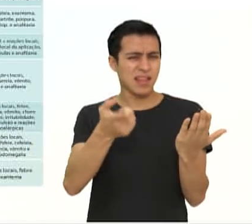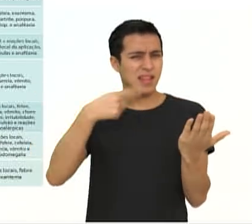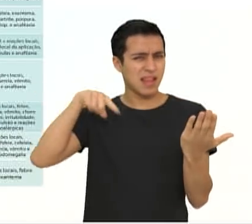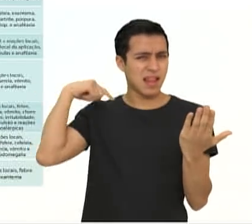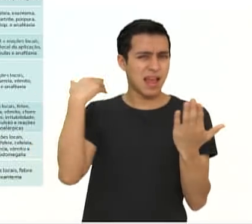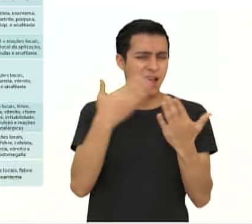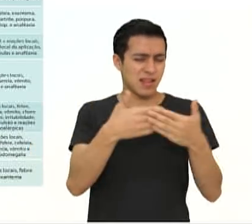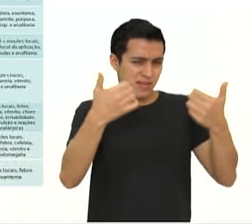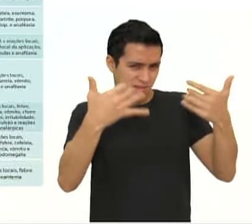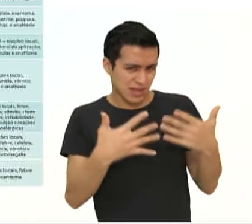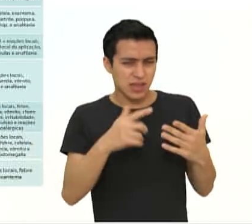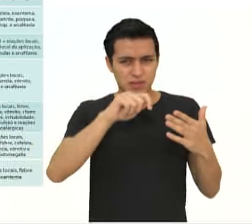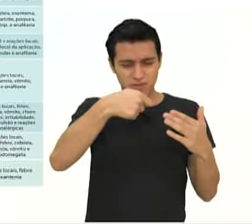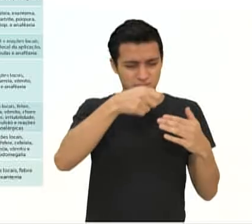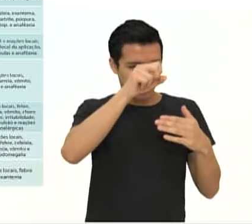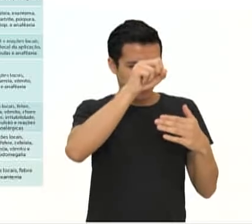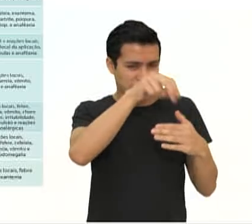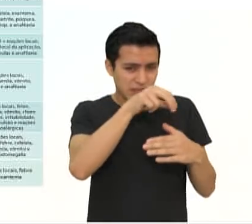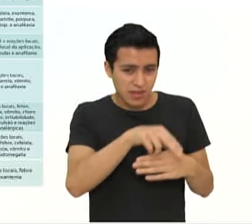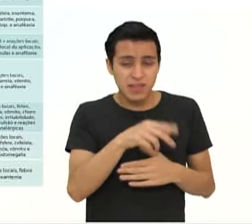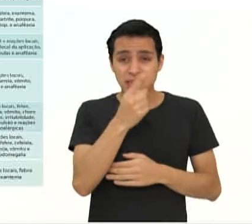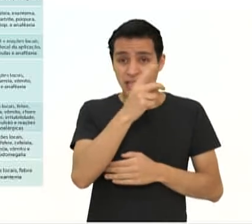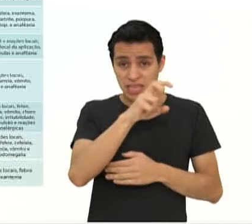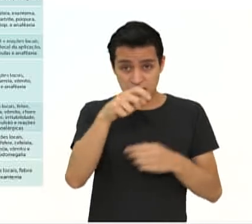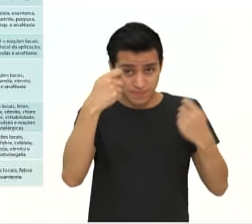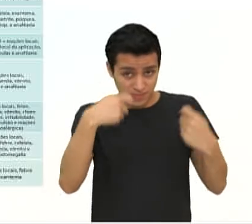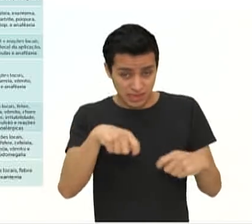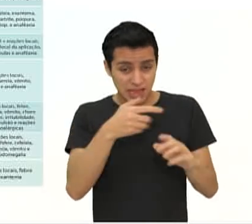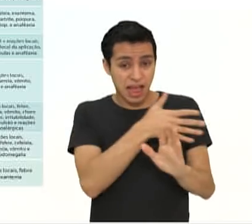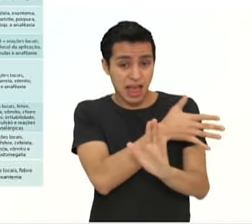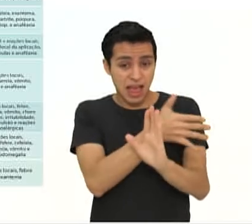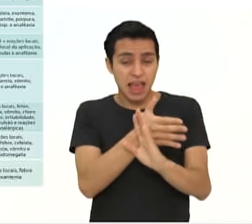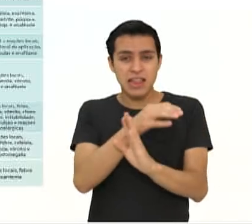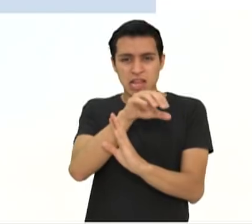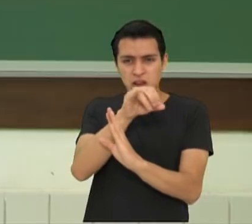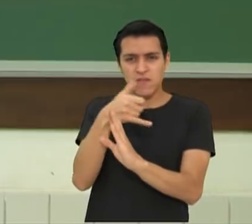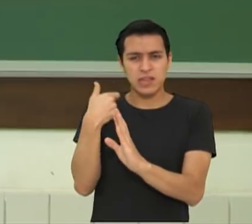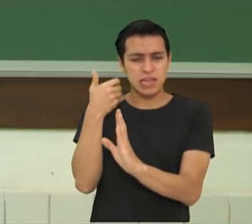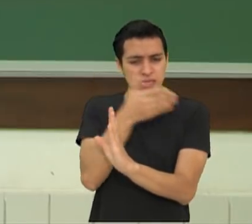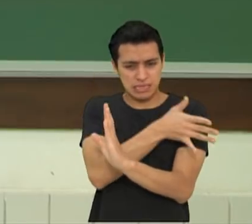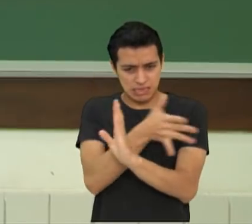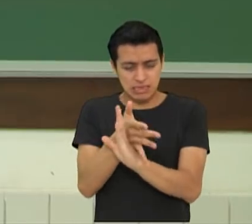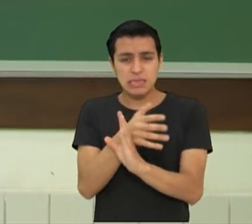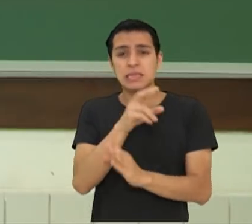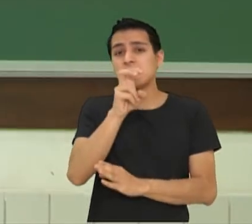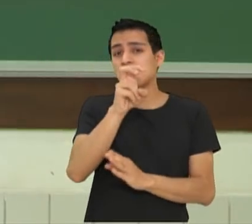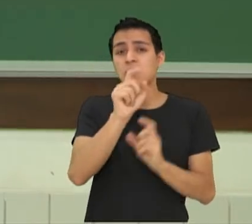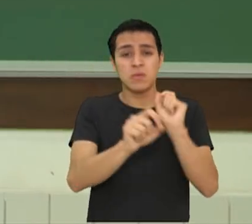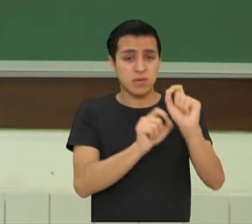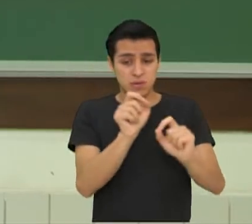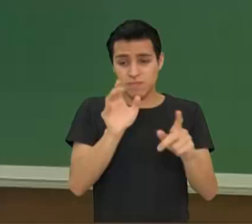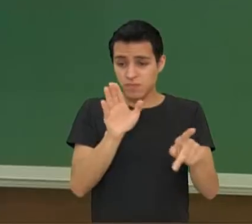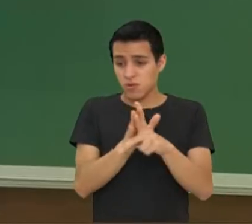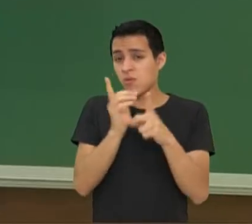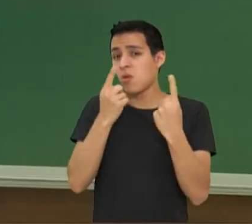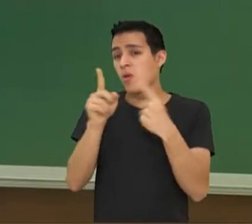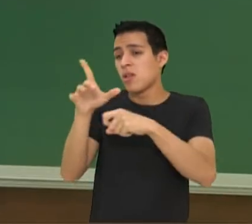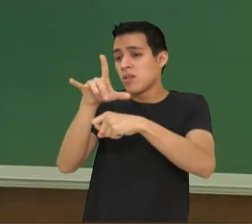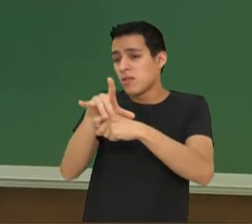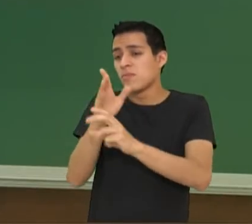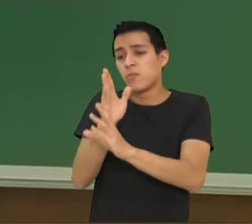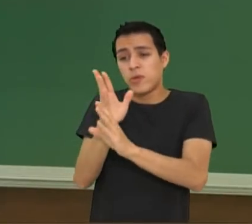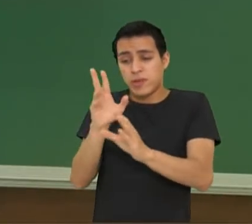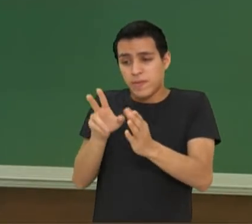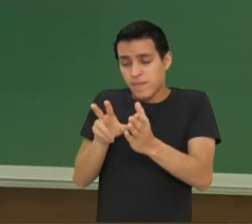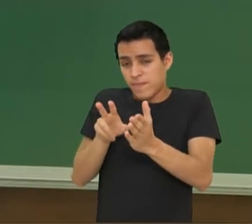aula de vírus, das 15 vacinas que nós temos que tomar até os 9 anos de idade, 5, pessoal, são contra doenças causadas